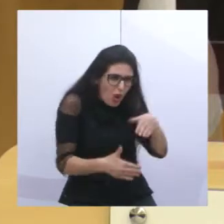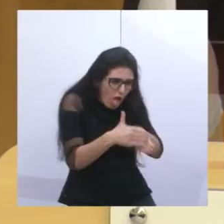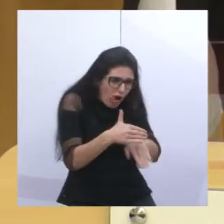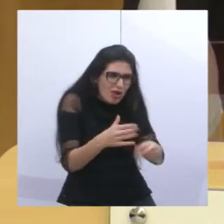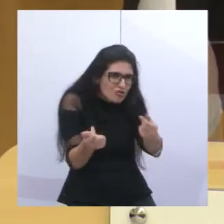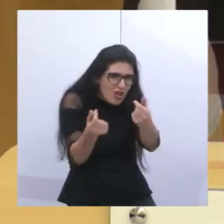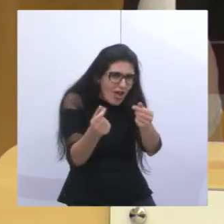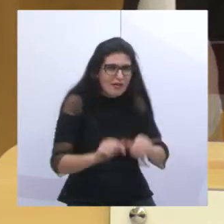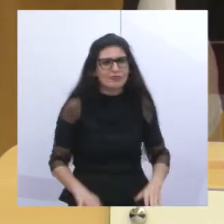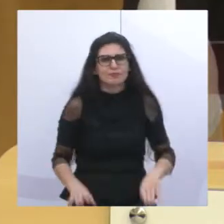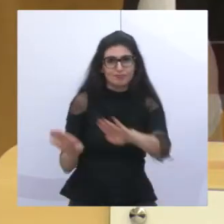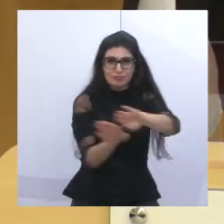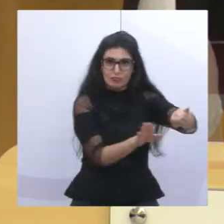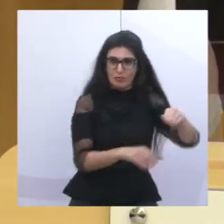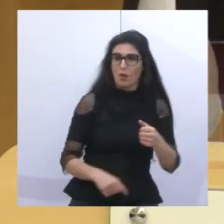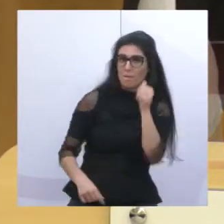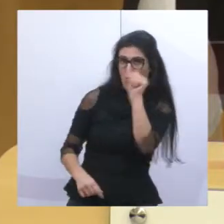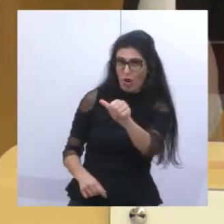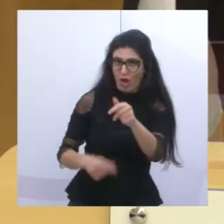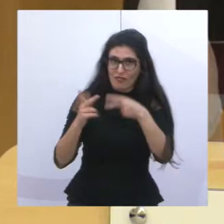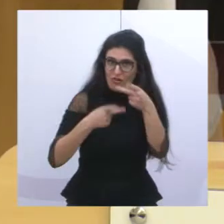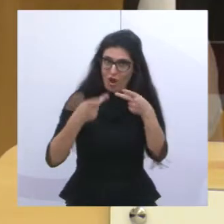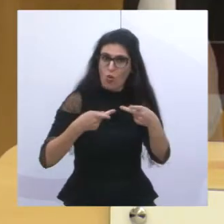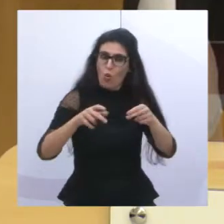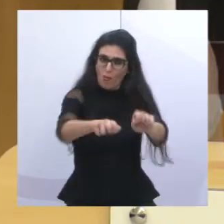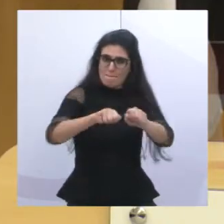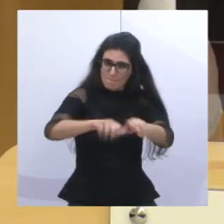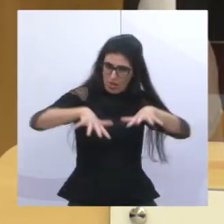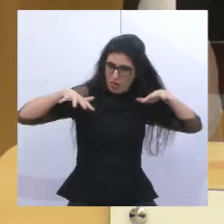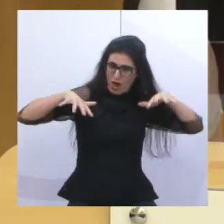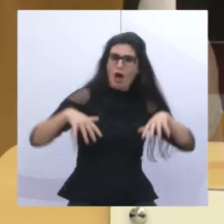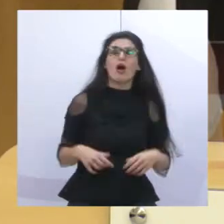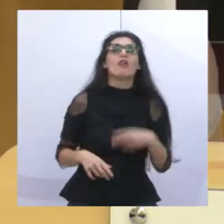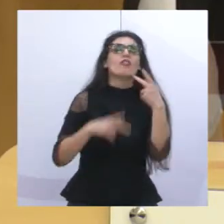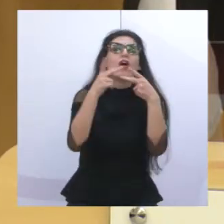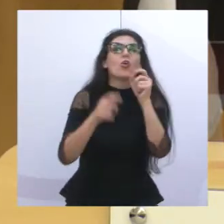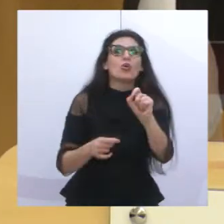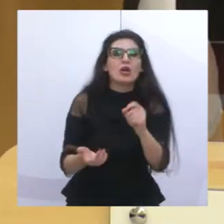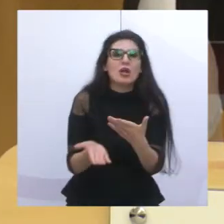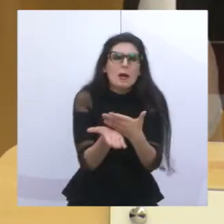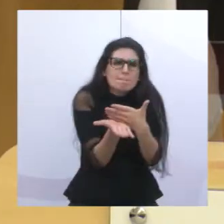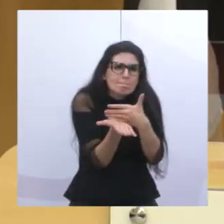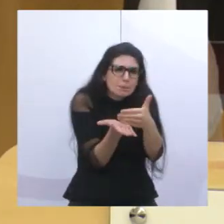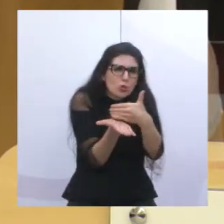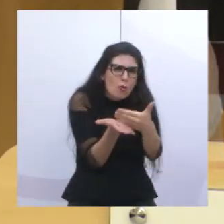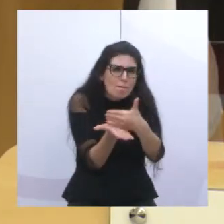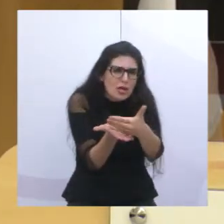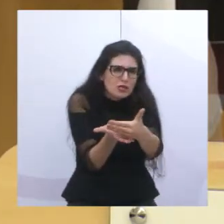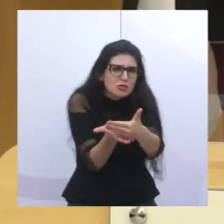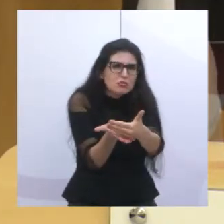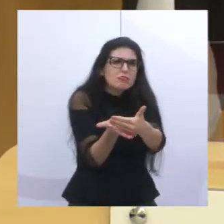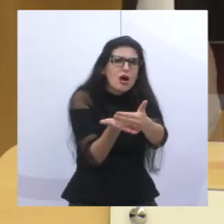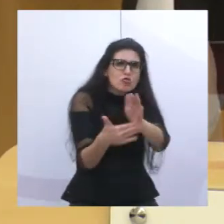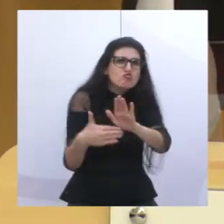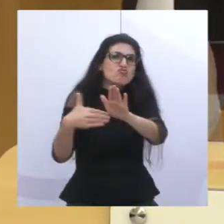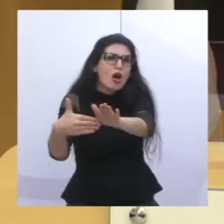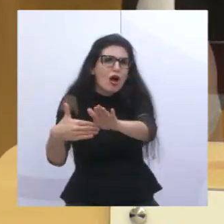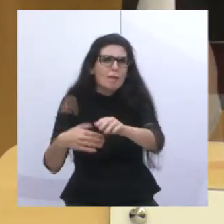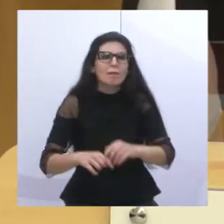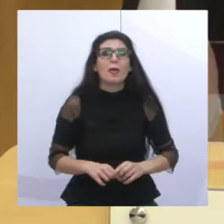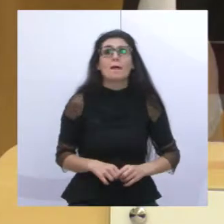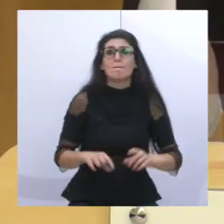plenária, que o quê? Que esse é o início de uma benfeitoria para quem sofre